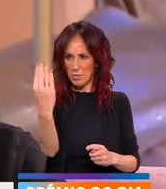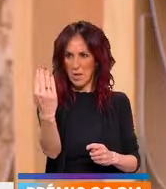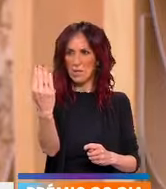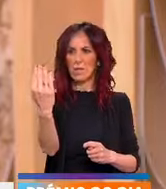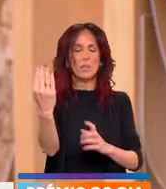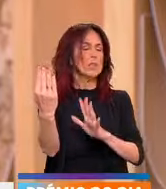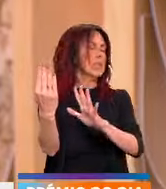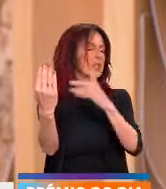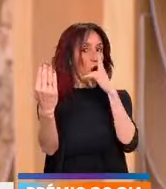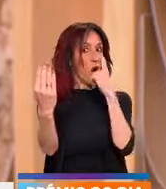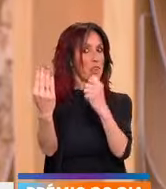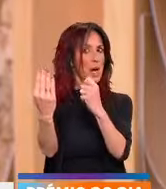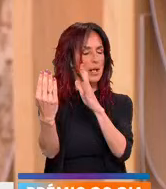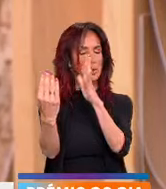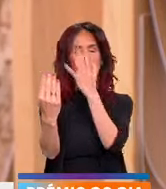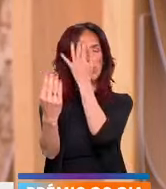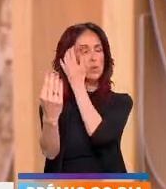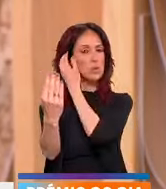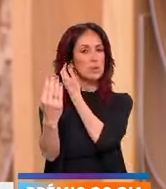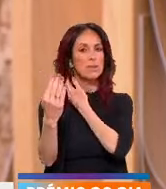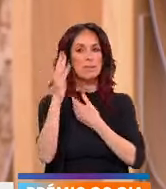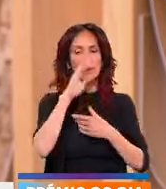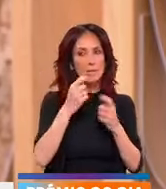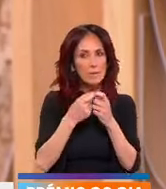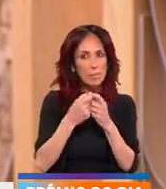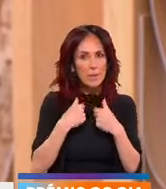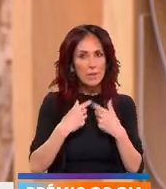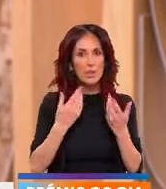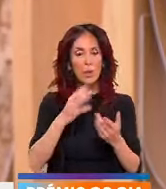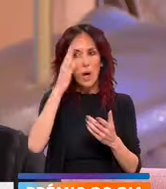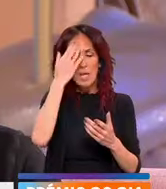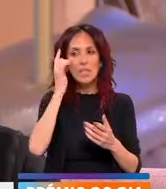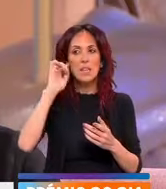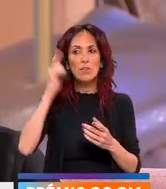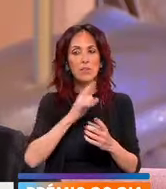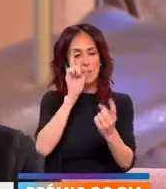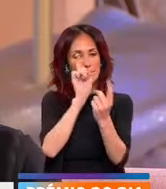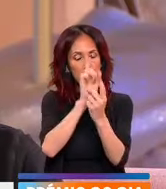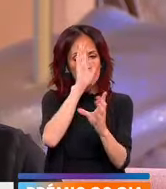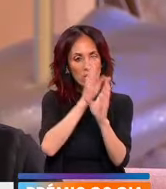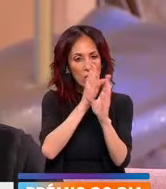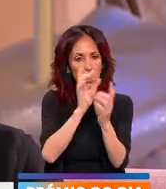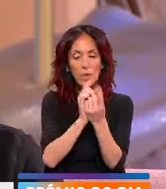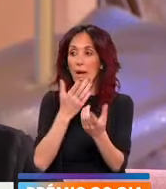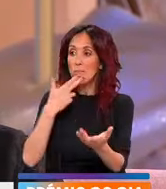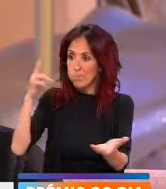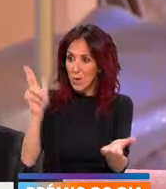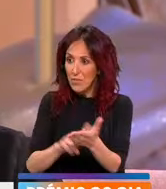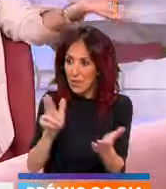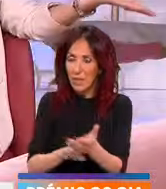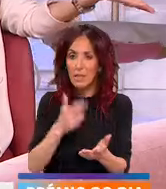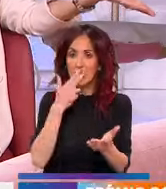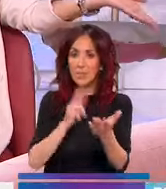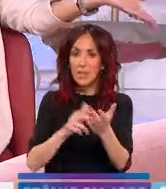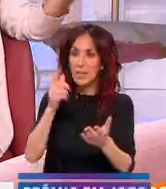tu se tu se nós fôssemos próximos eu acho que tu tens mesmo que ir a uma pessoa porque tu não tens nada ó mas eu estou a falar sério tu